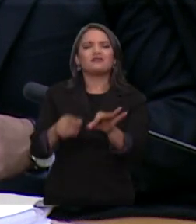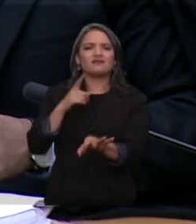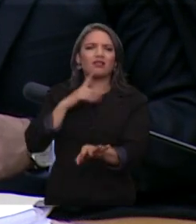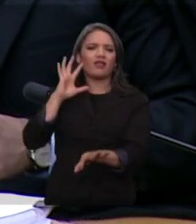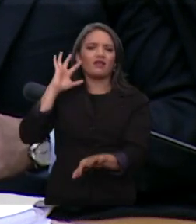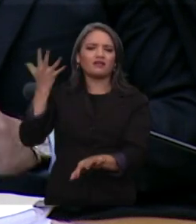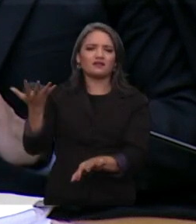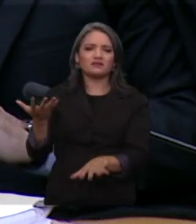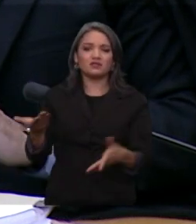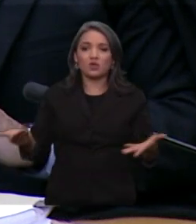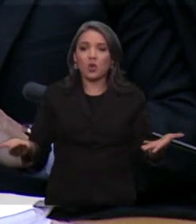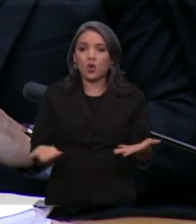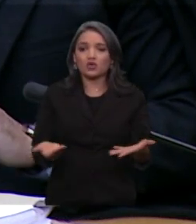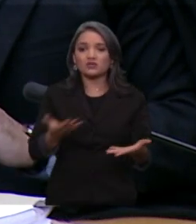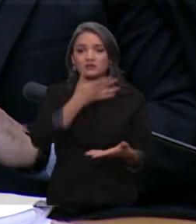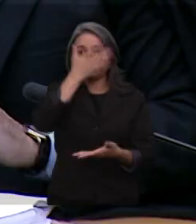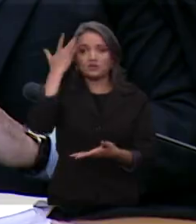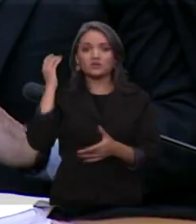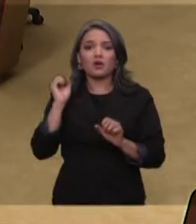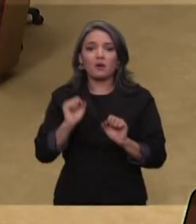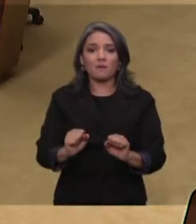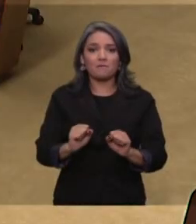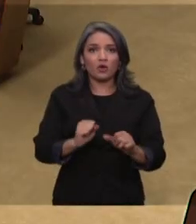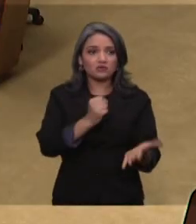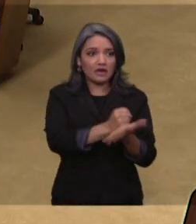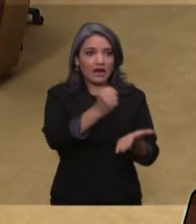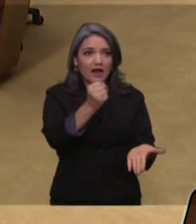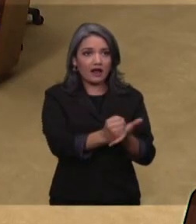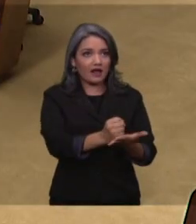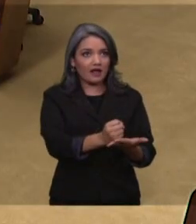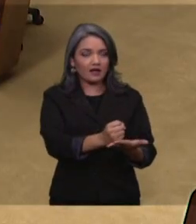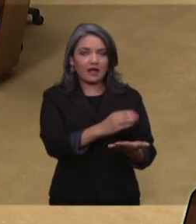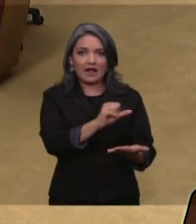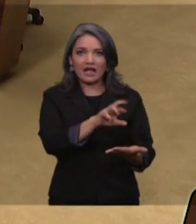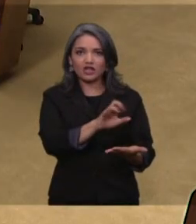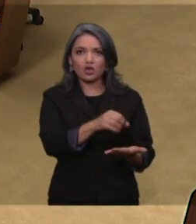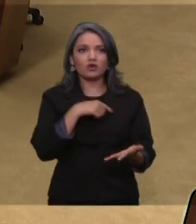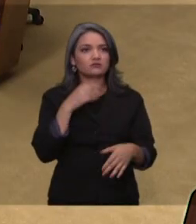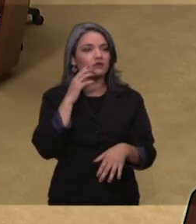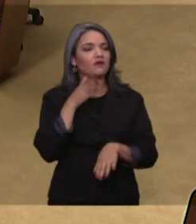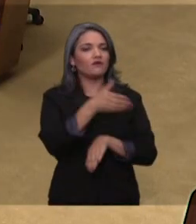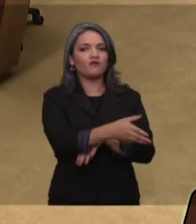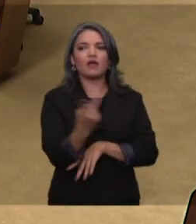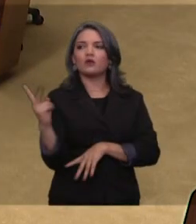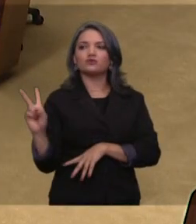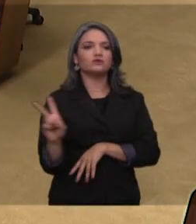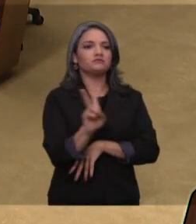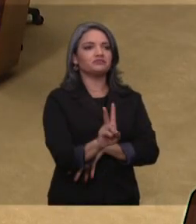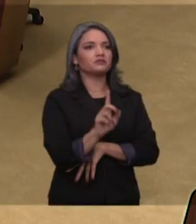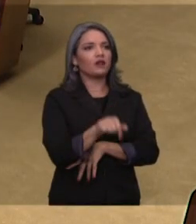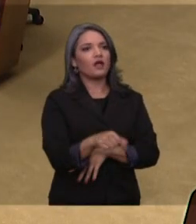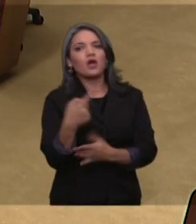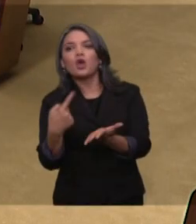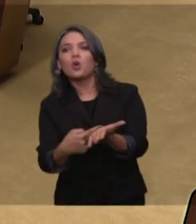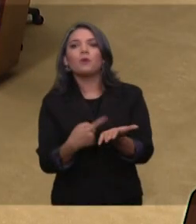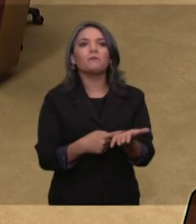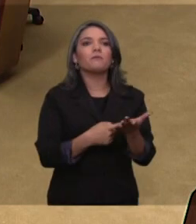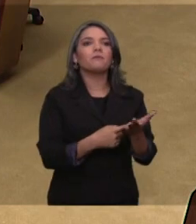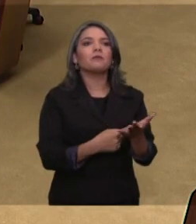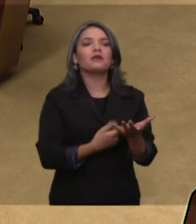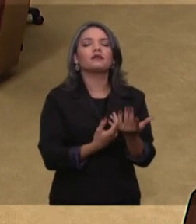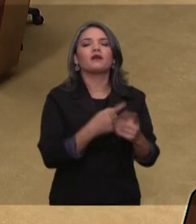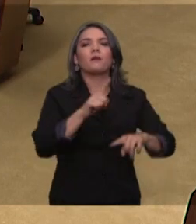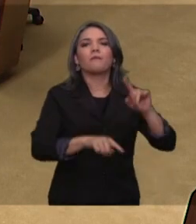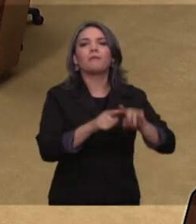as pessoas forem capazes, podem fazer a partilha até no cartório da esquina. Então, eu entendi que realmente a ideia